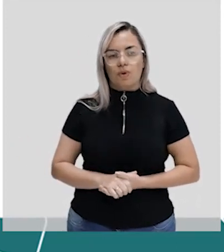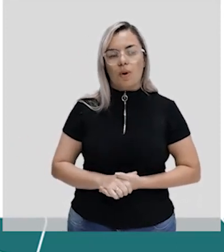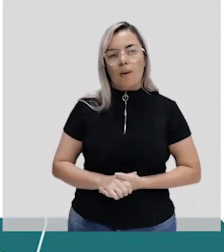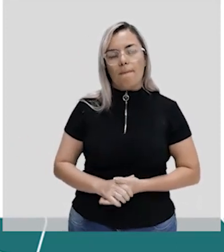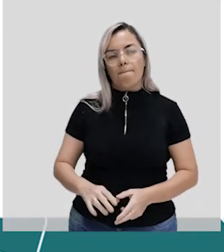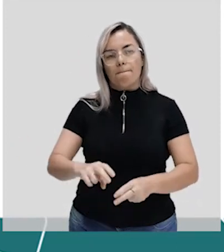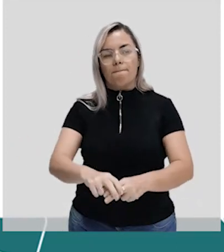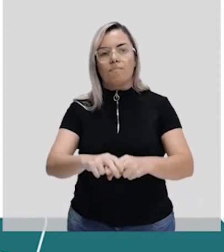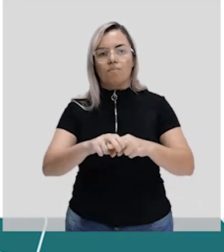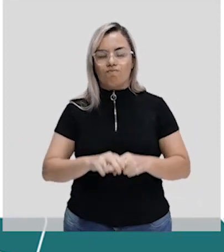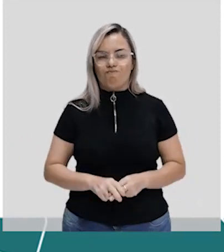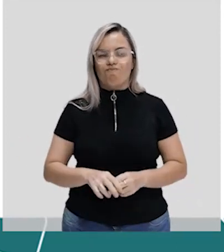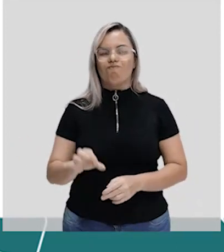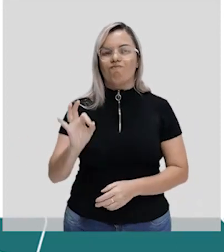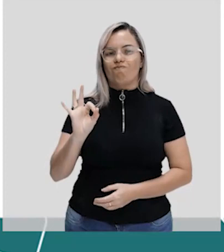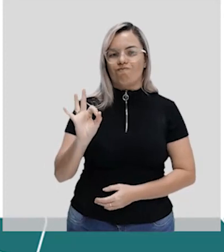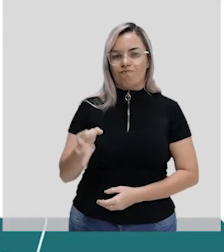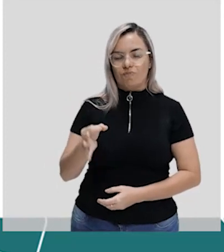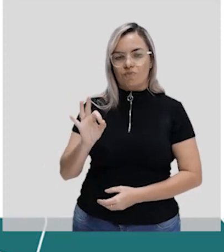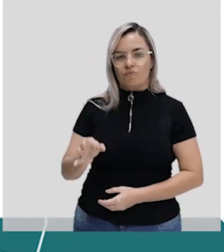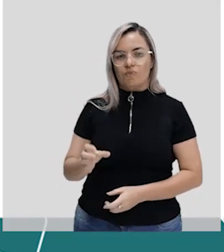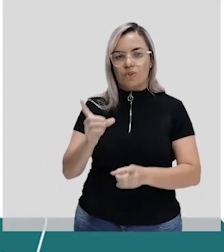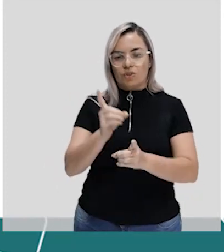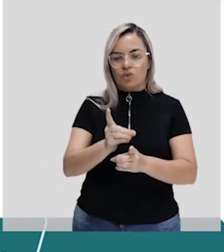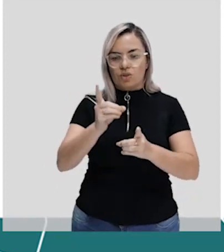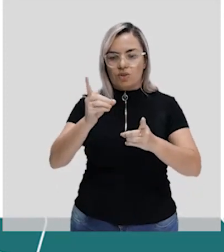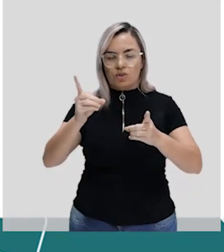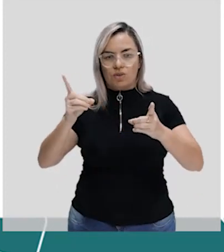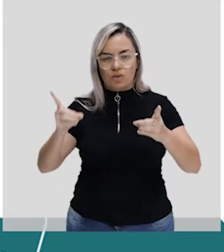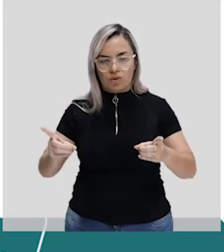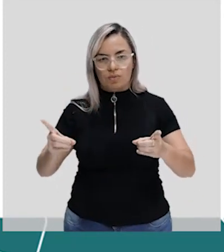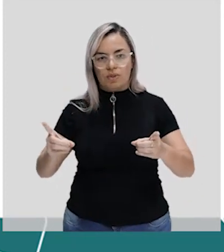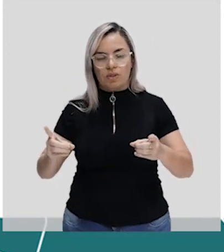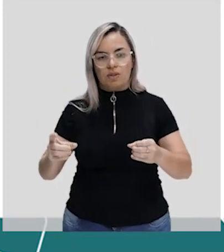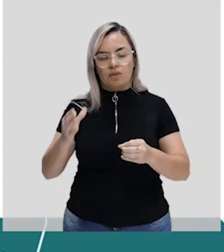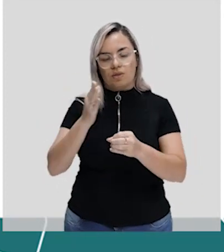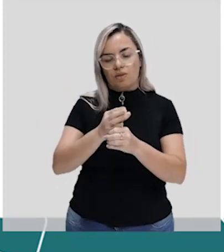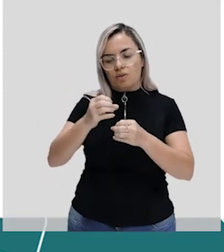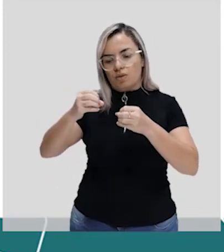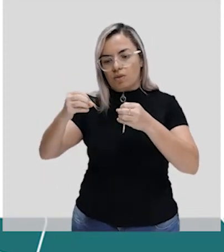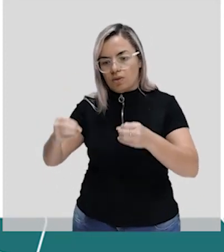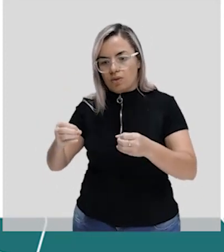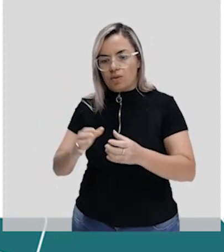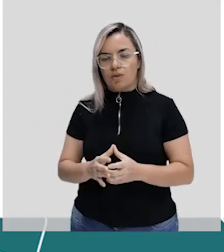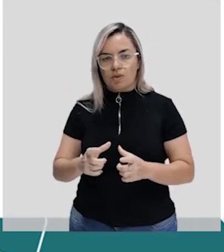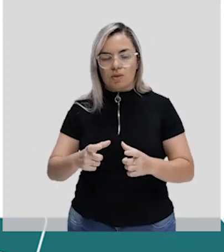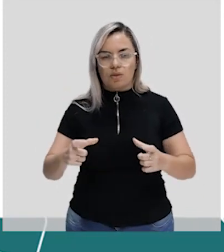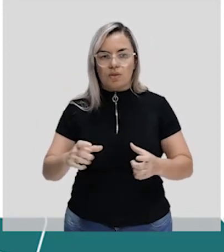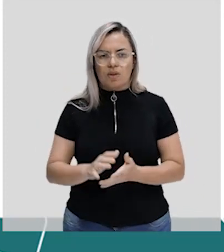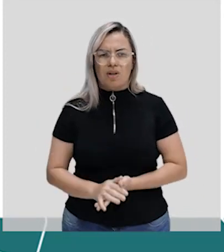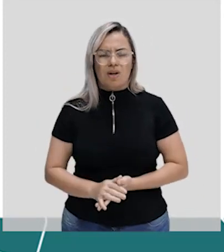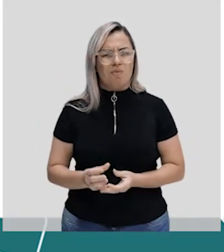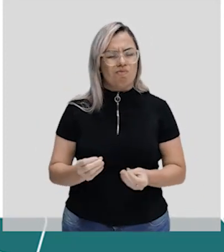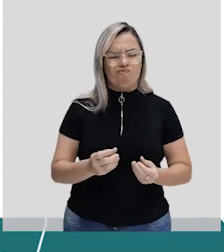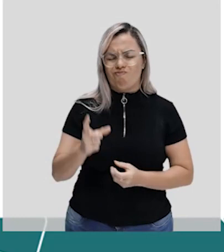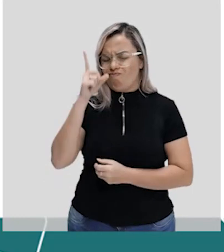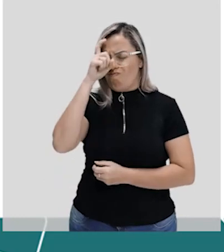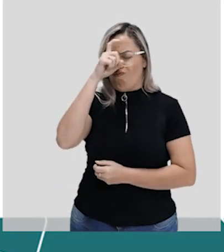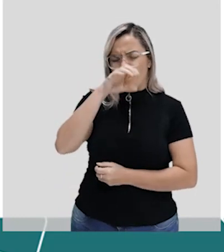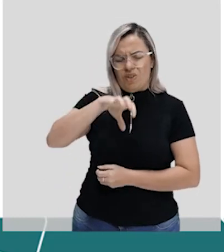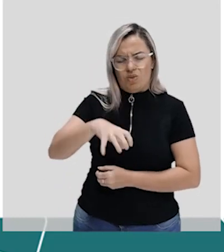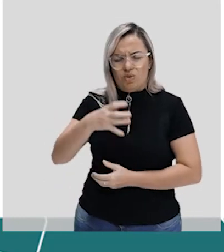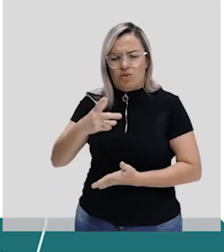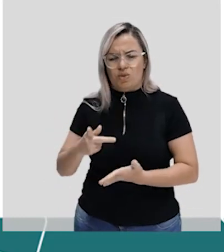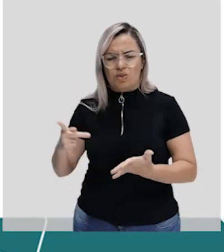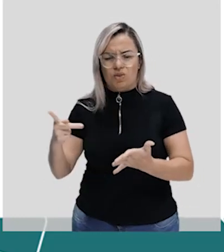exatidão no processo de cópia desse material genético é extremamente grande. É muito difícil de acontecer erros,